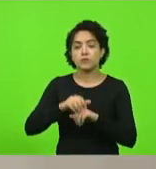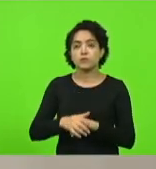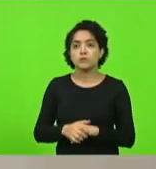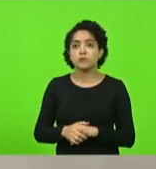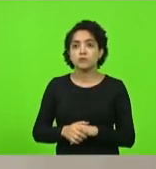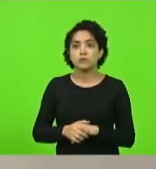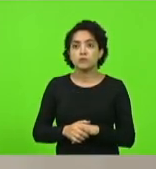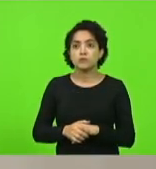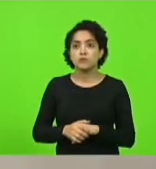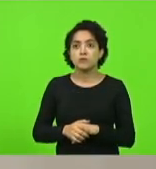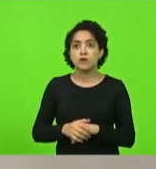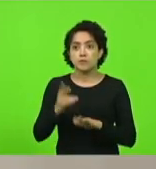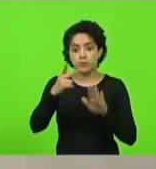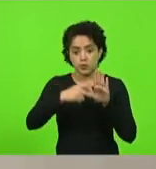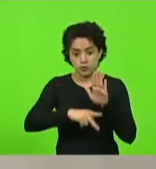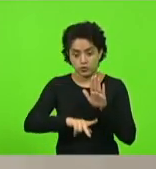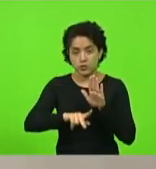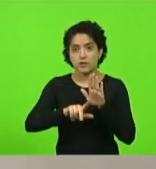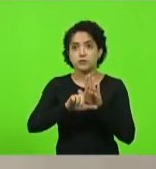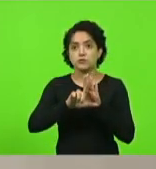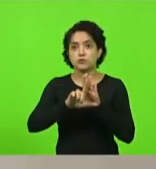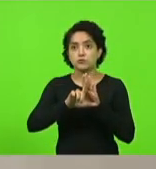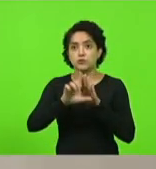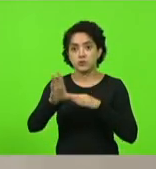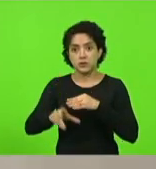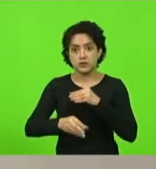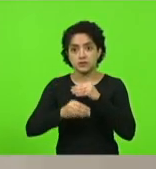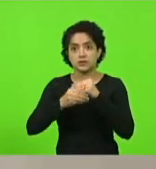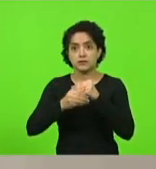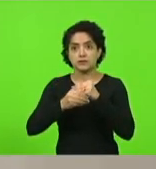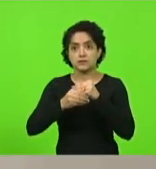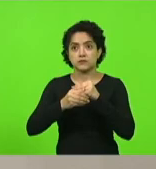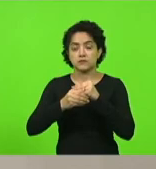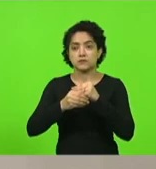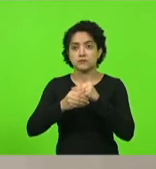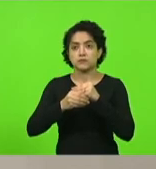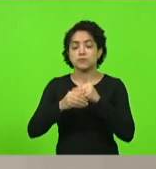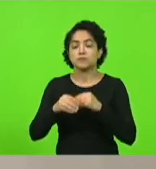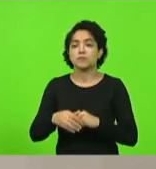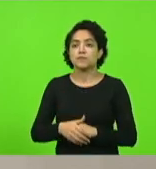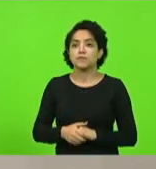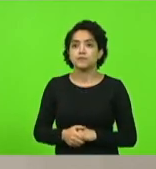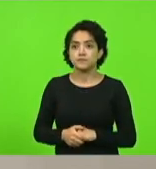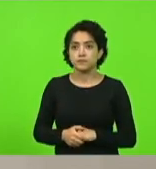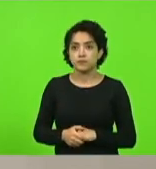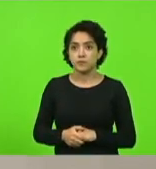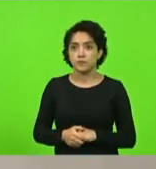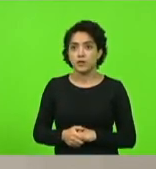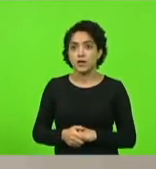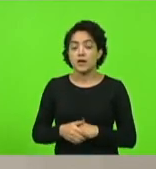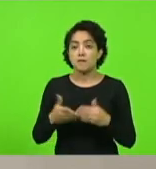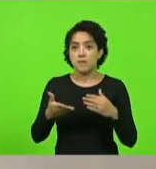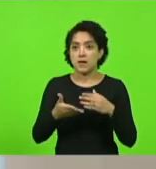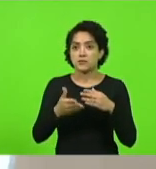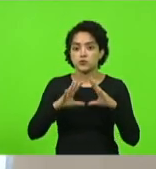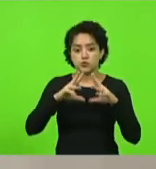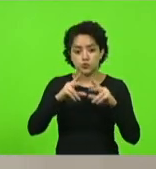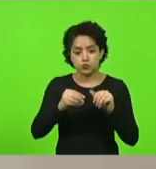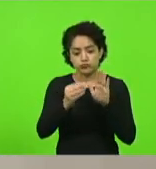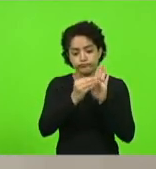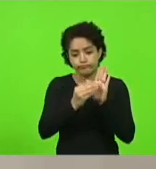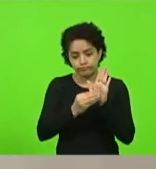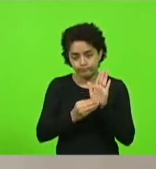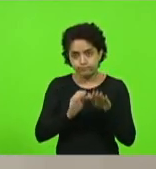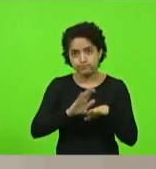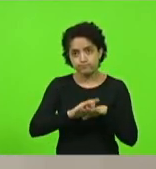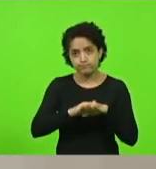de lei complementar, em PLC, por isso que veio a titularidade da Comissão de Constituição e Justiça, mas o teor da matéria é do deputado Valdir